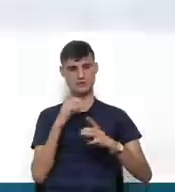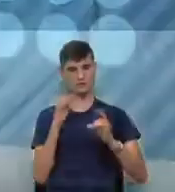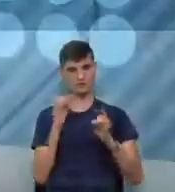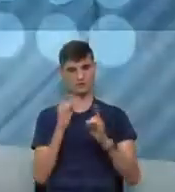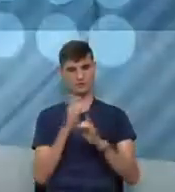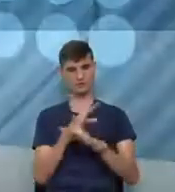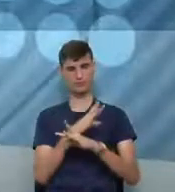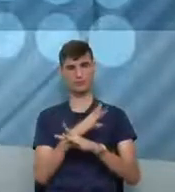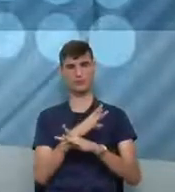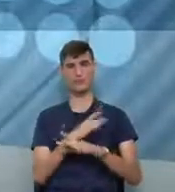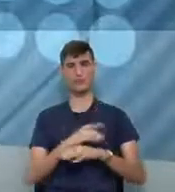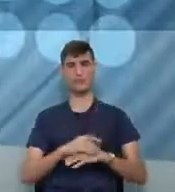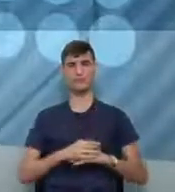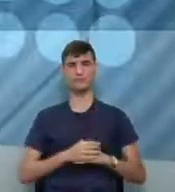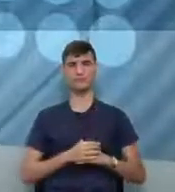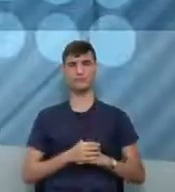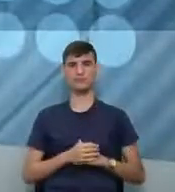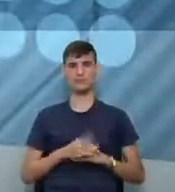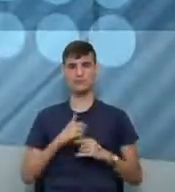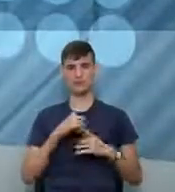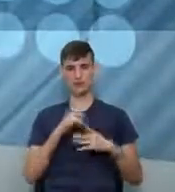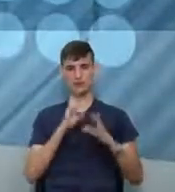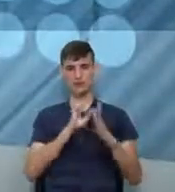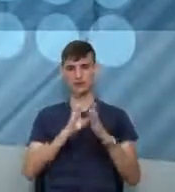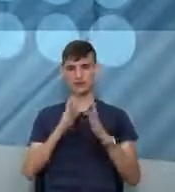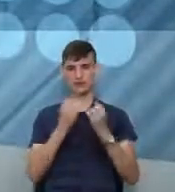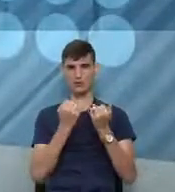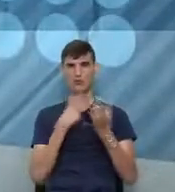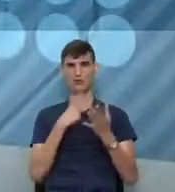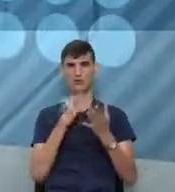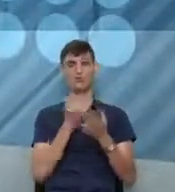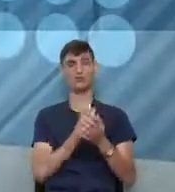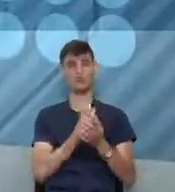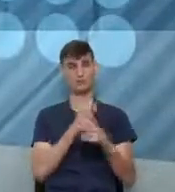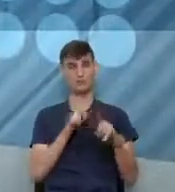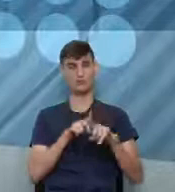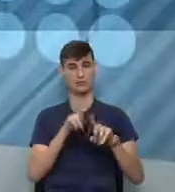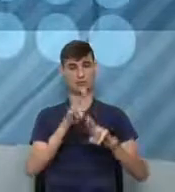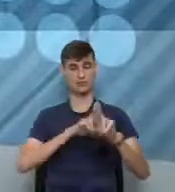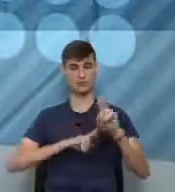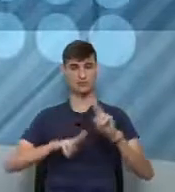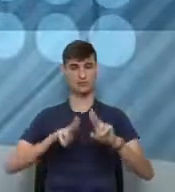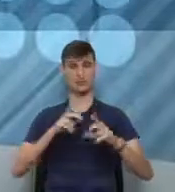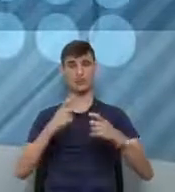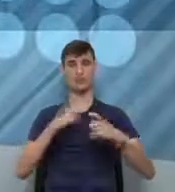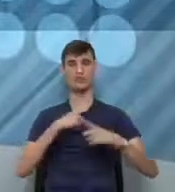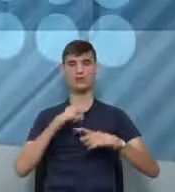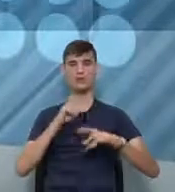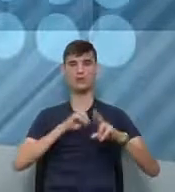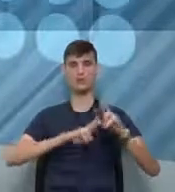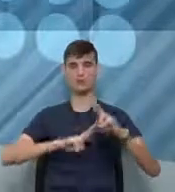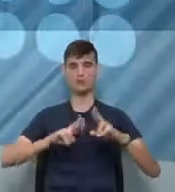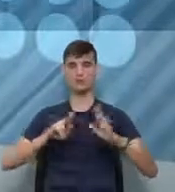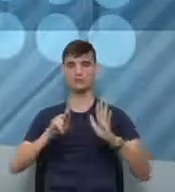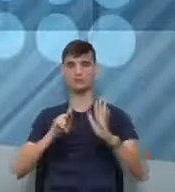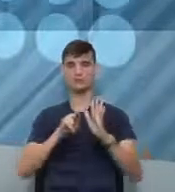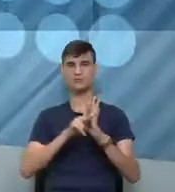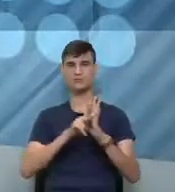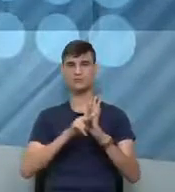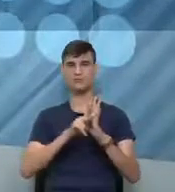questionamentos que a gente precisa resolver. A gente tem um circuito, tem uma equação que está sendo modelada, onde estão sendo utilizadas aí